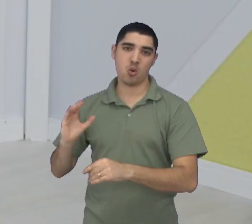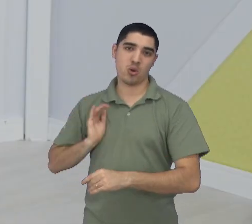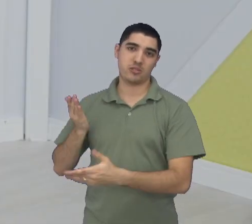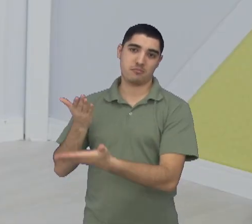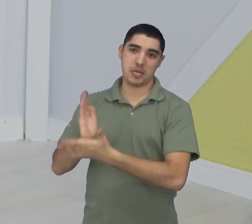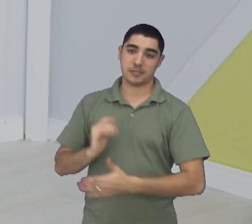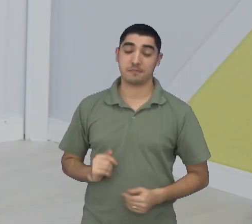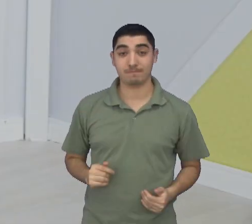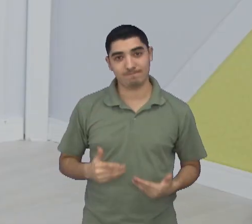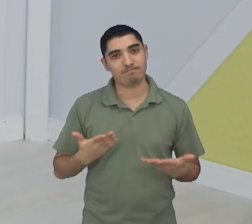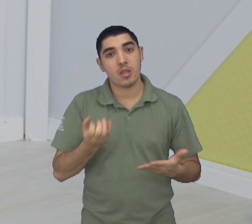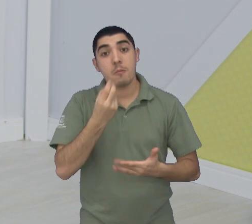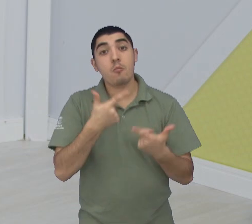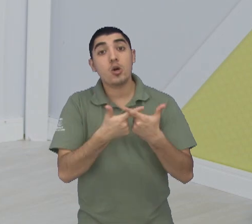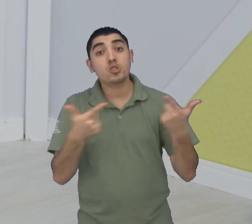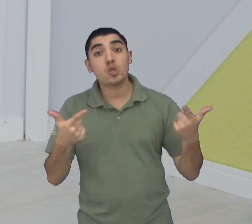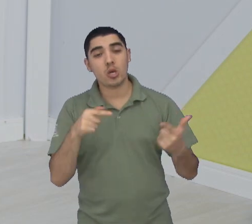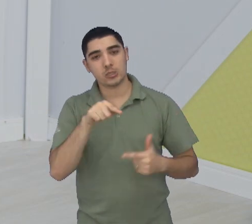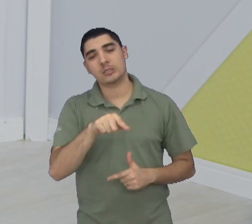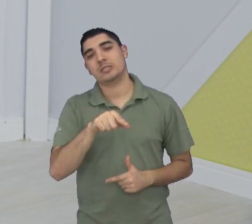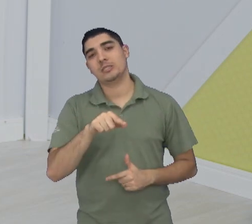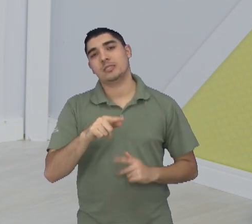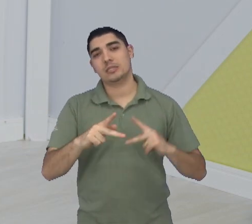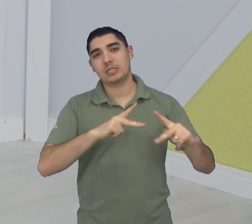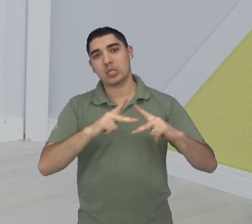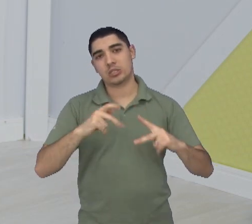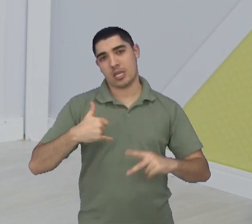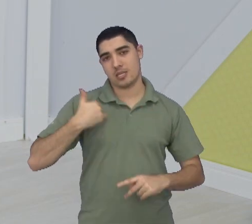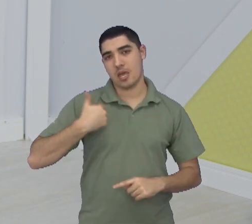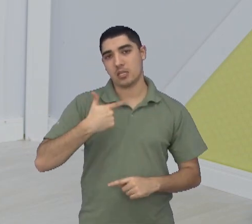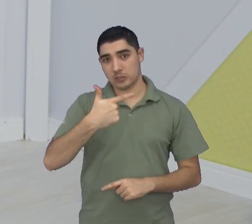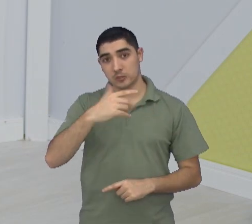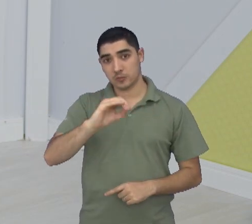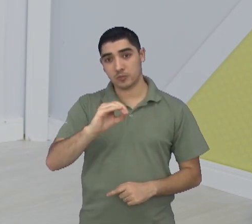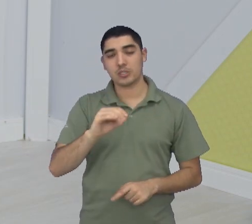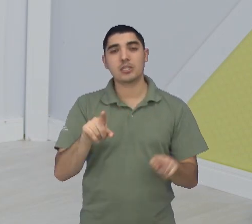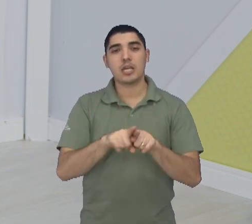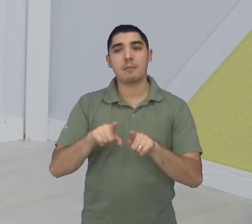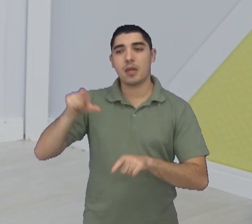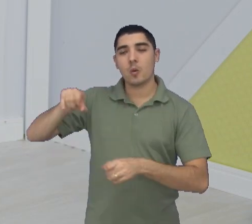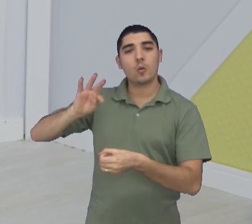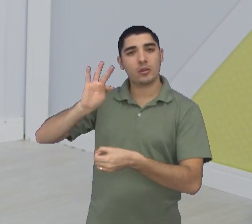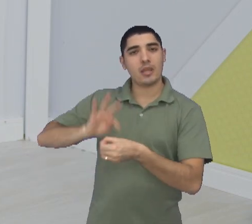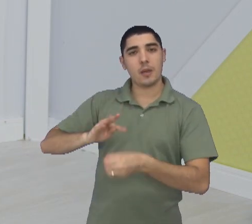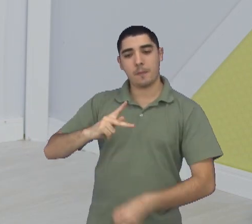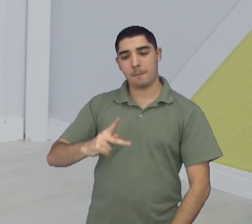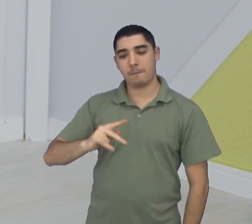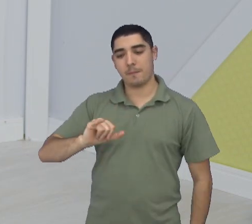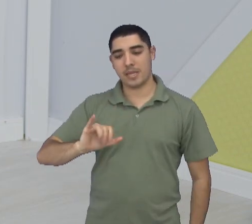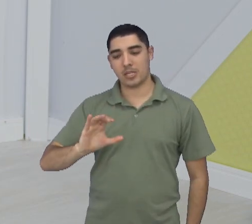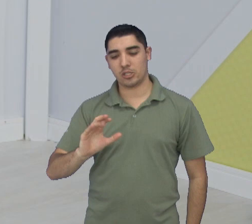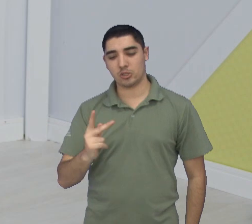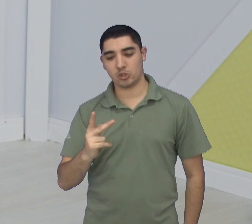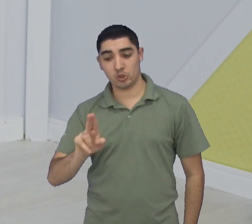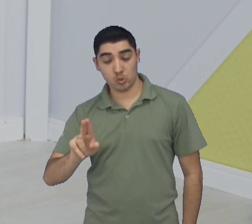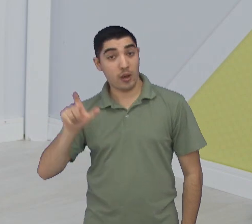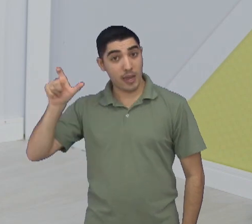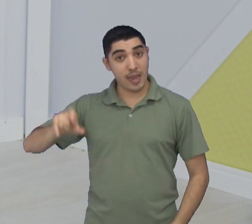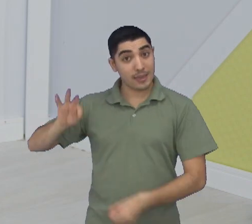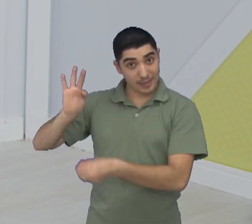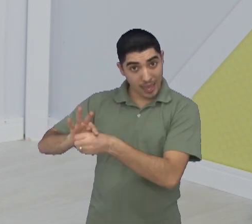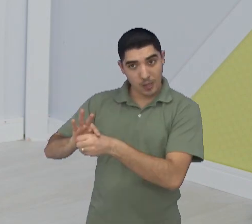Boa sorte aí para a rapaziada do São José, para o Pichu também, que pode chegar a mais uma final, ele que é técnico